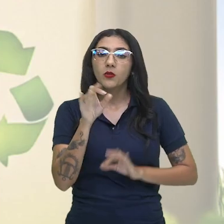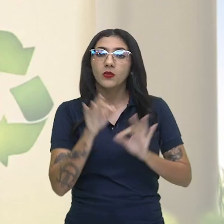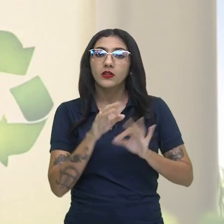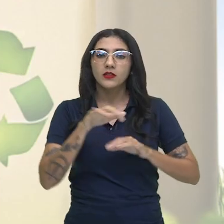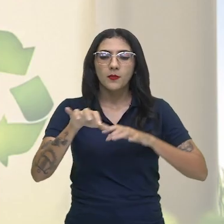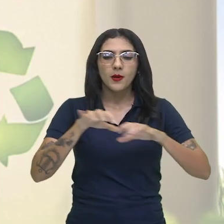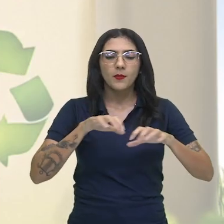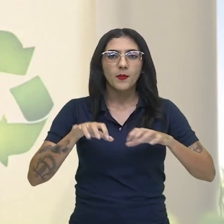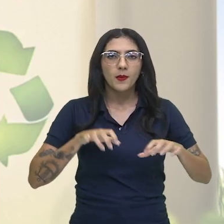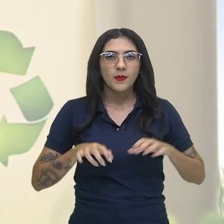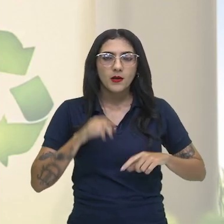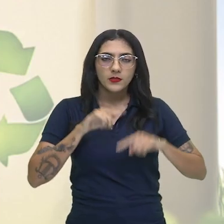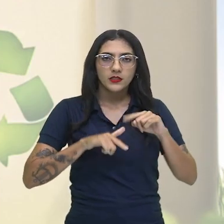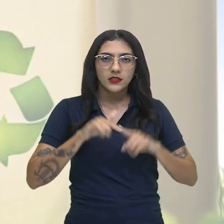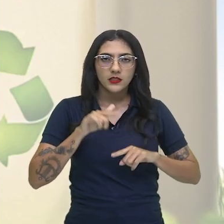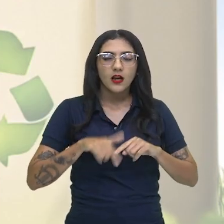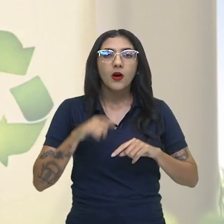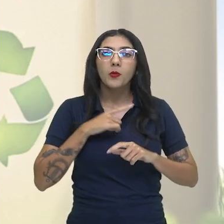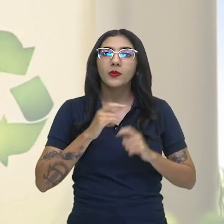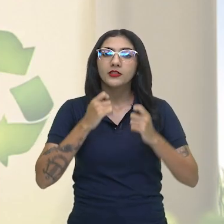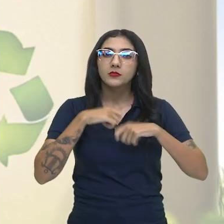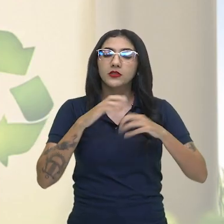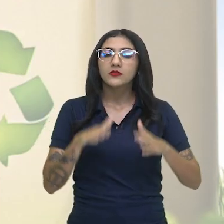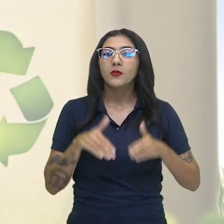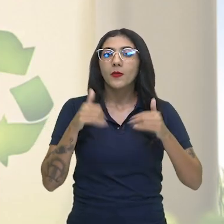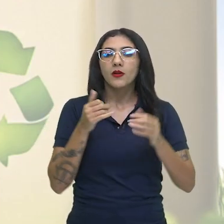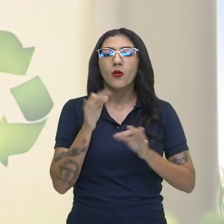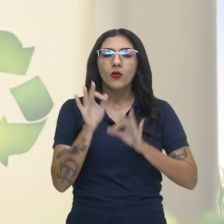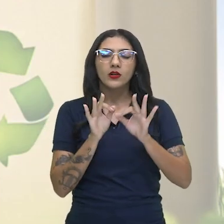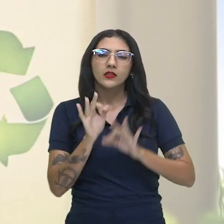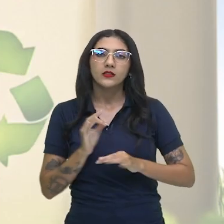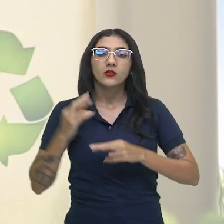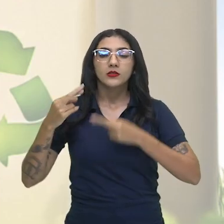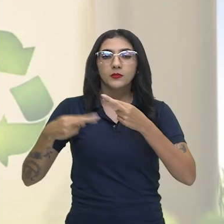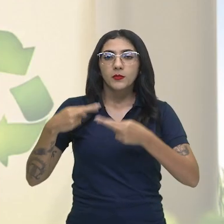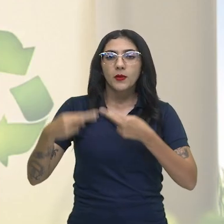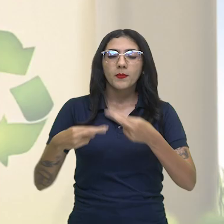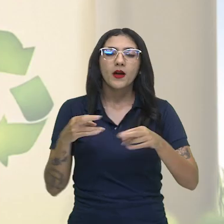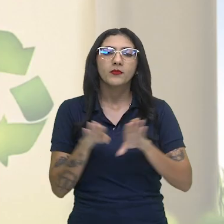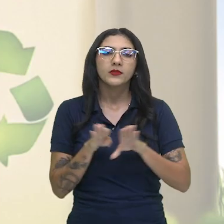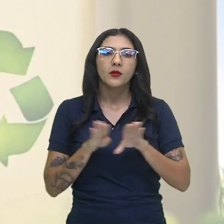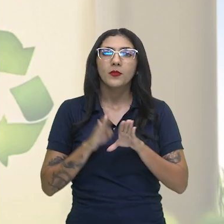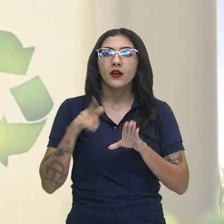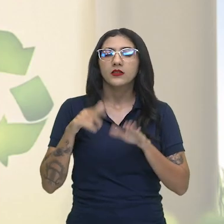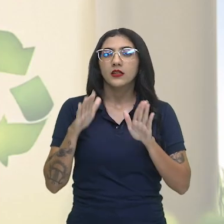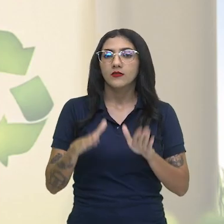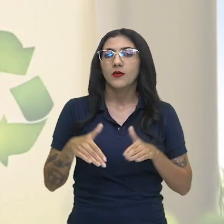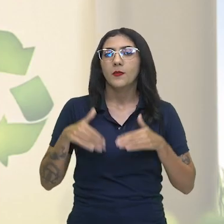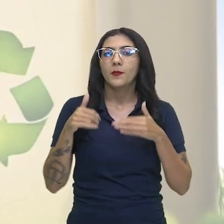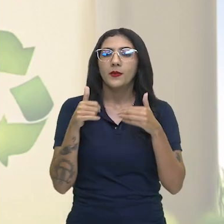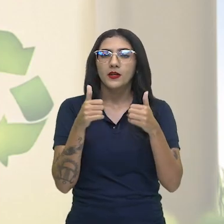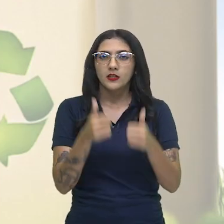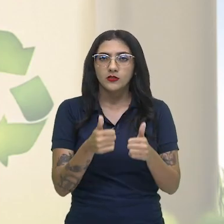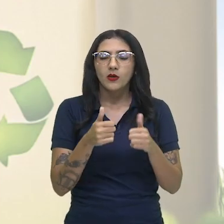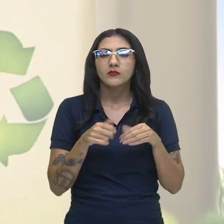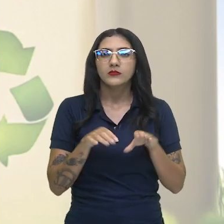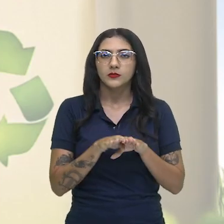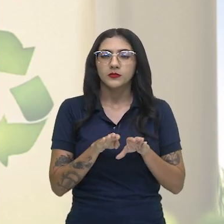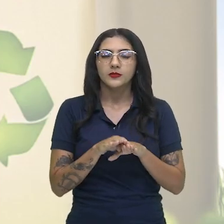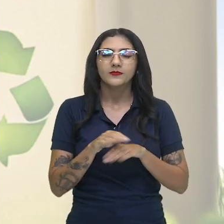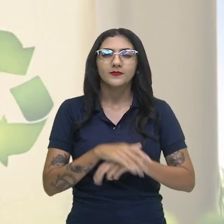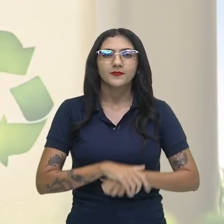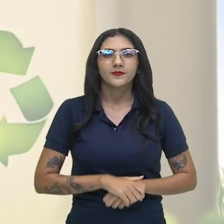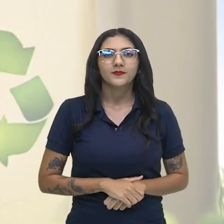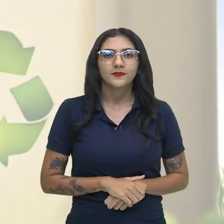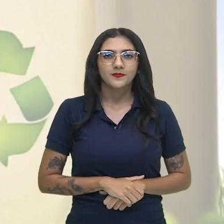todas as casas para acelerar o processo de reciclagem e a tornar mais barata, sendo assim mais viável de ser feita.